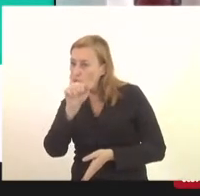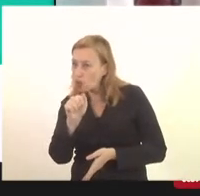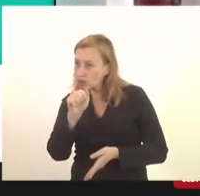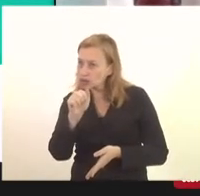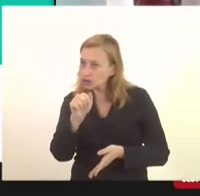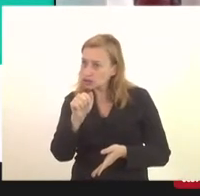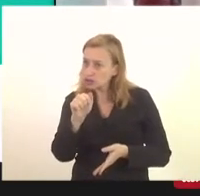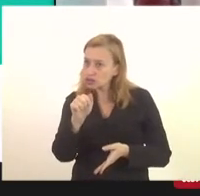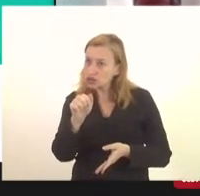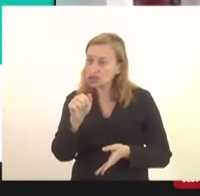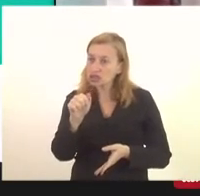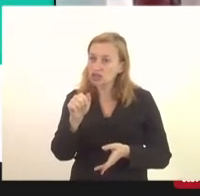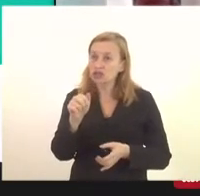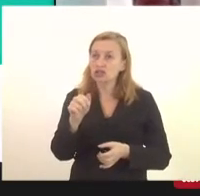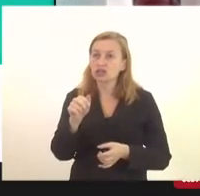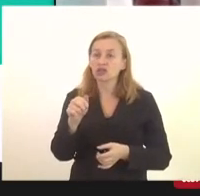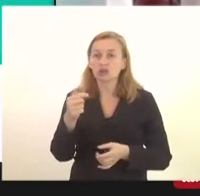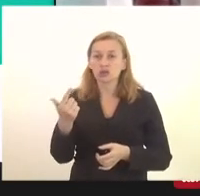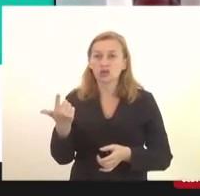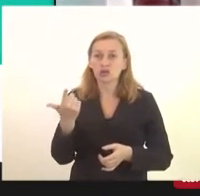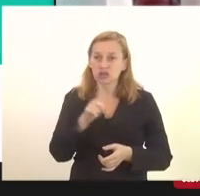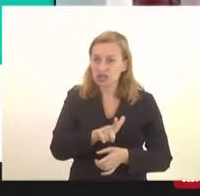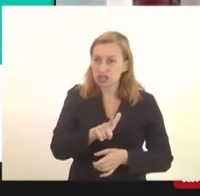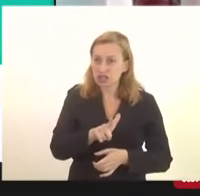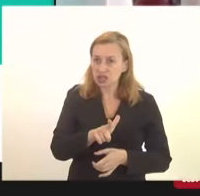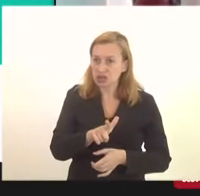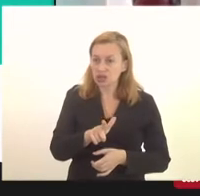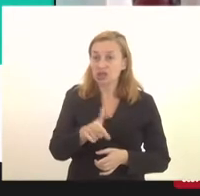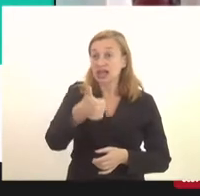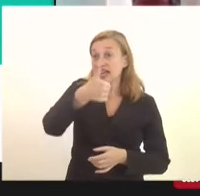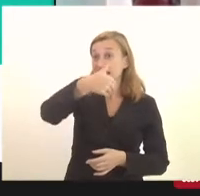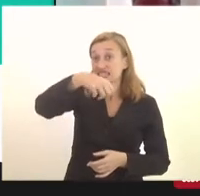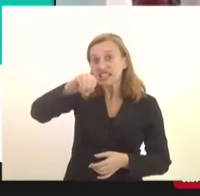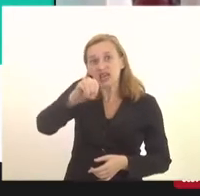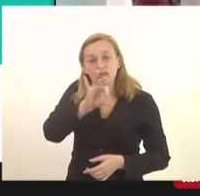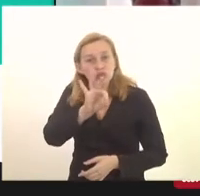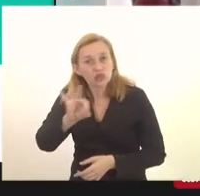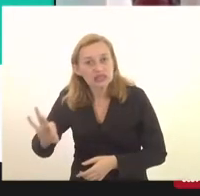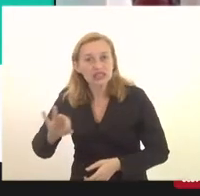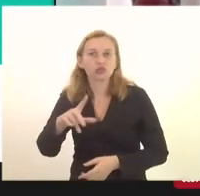licitante vencedora, e onde ela tem 100% de